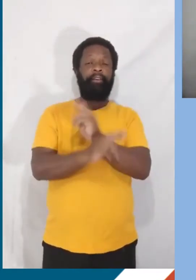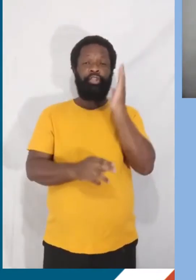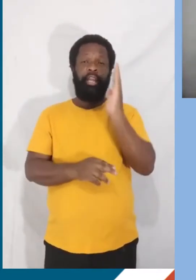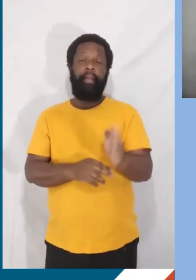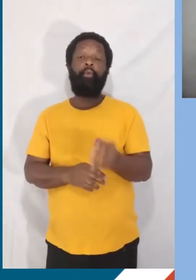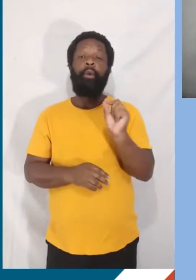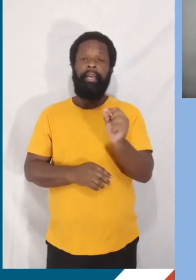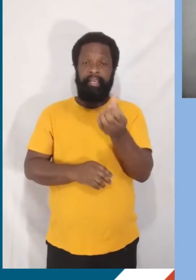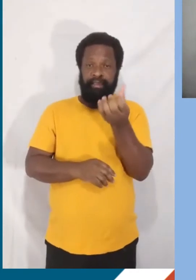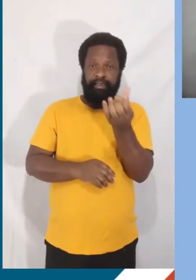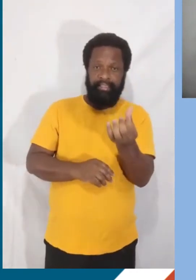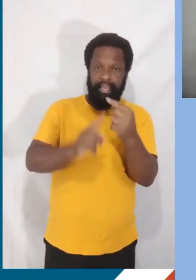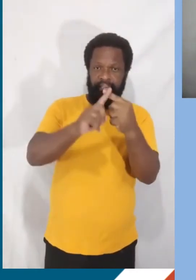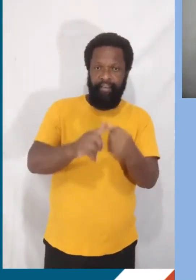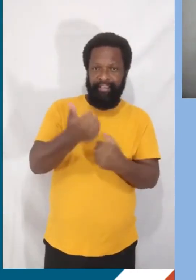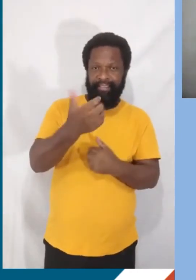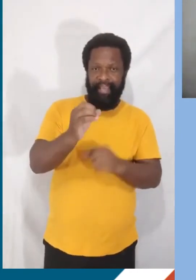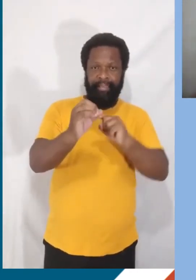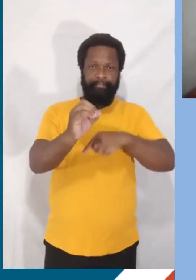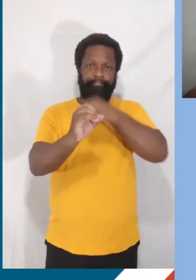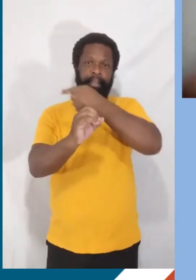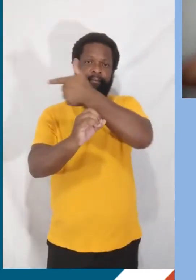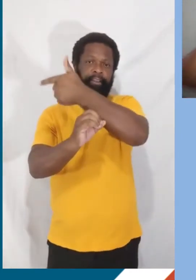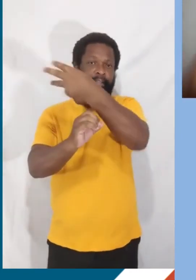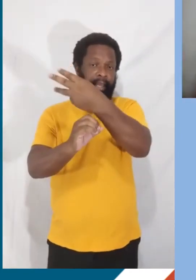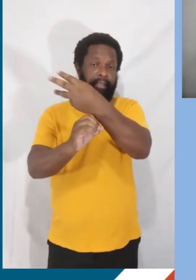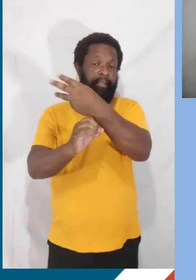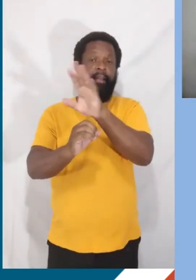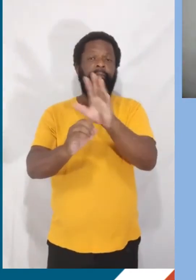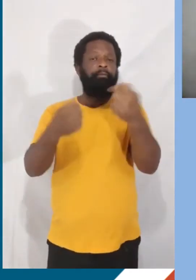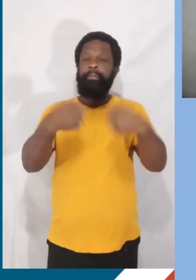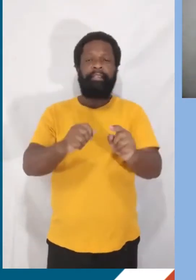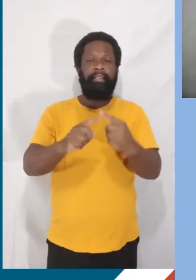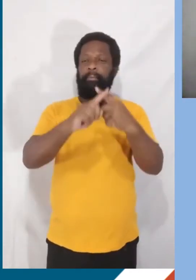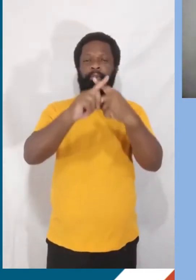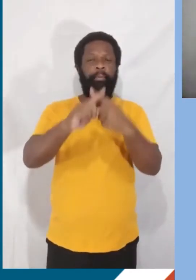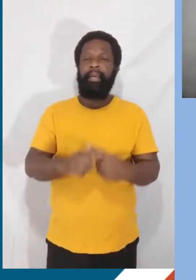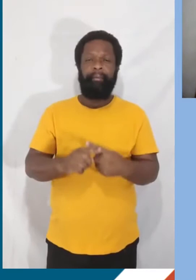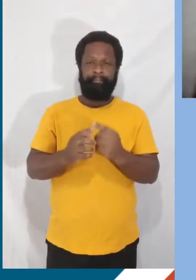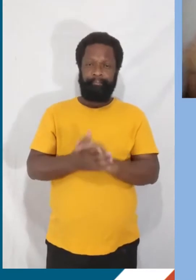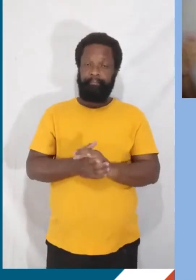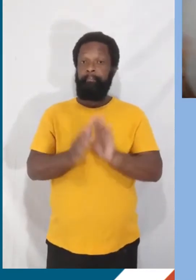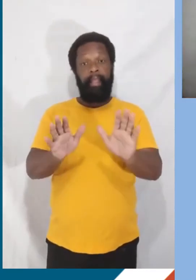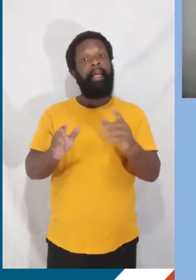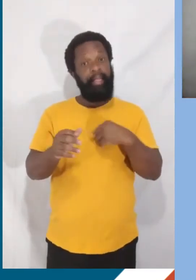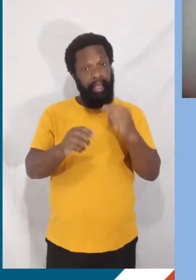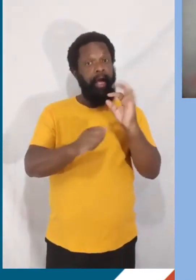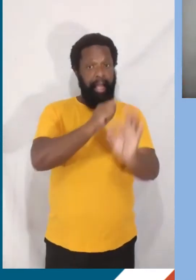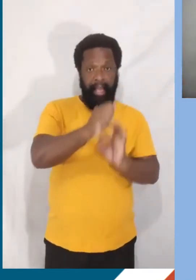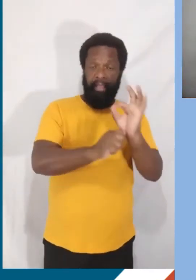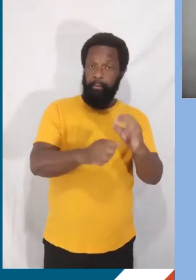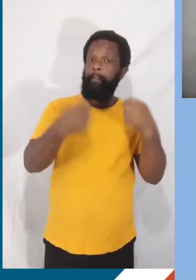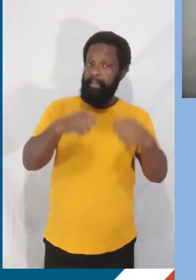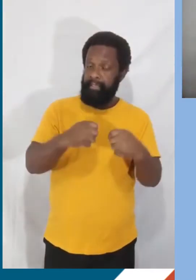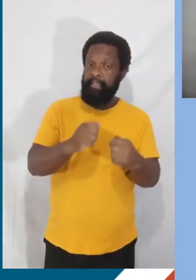relacionado diretamente com 6 vezes 10 a 23, porque eu estava associando a molécula como um todo. Então, eu não preciso multiplicar uma quantidade X. Mas